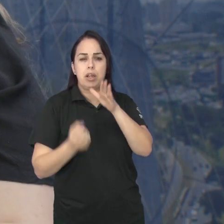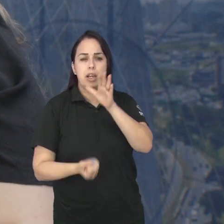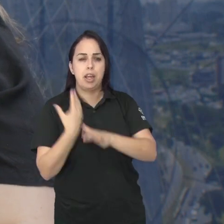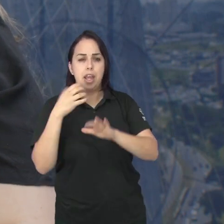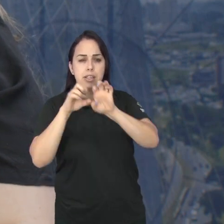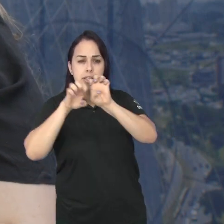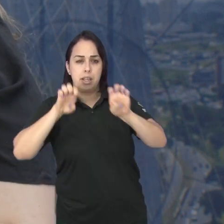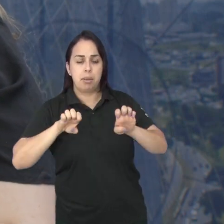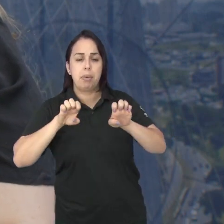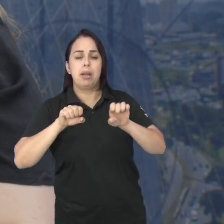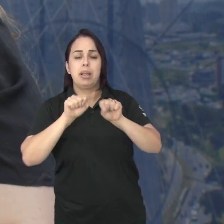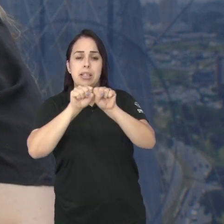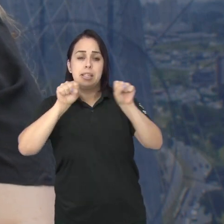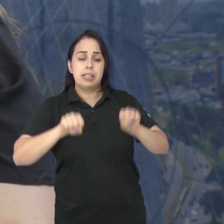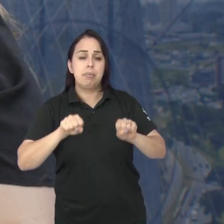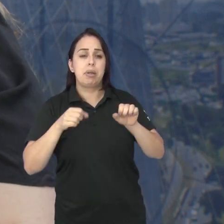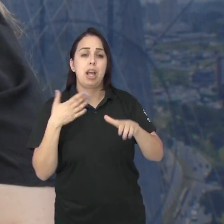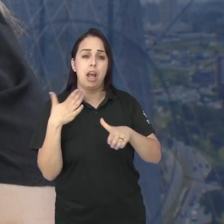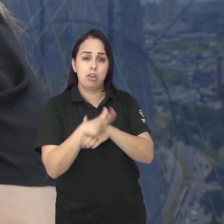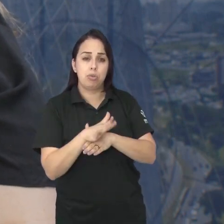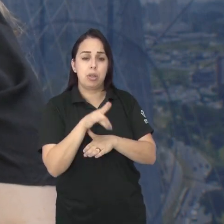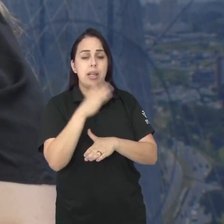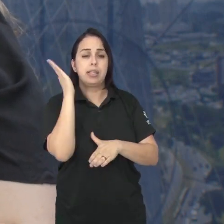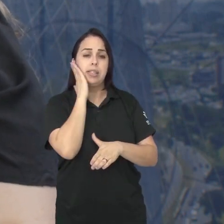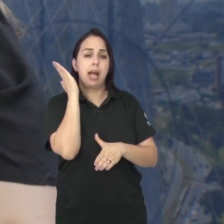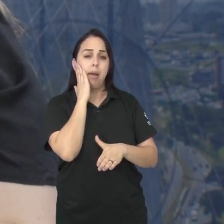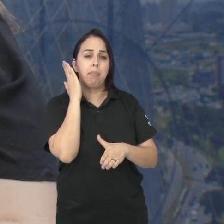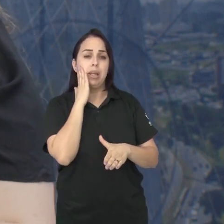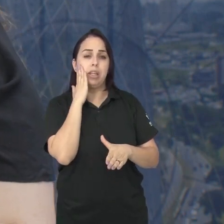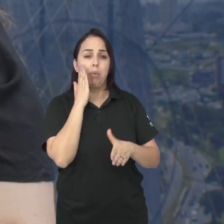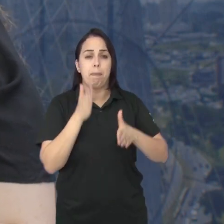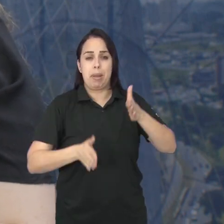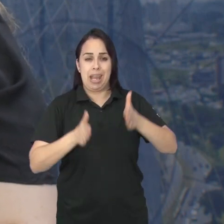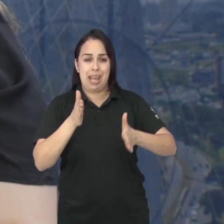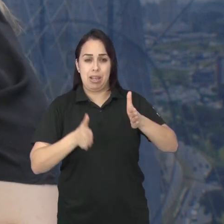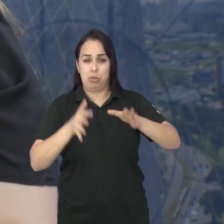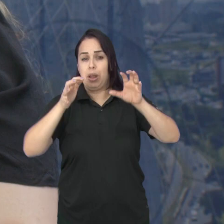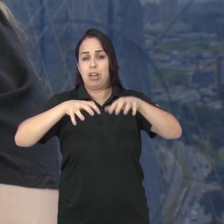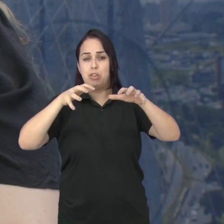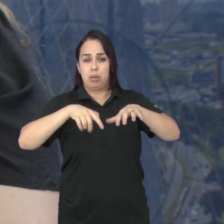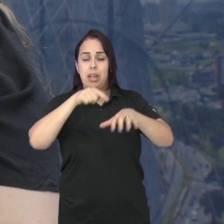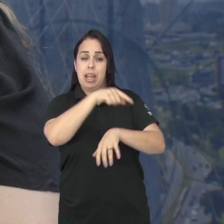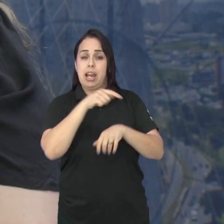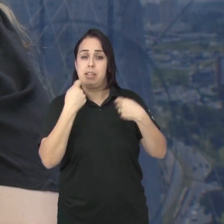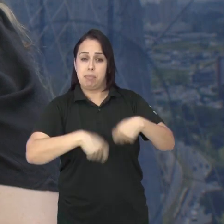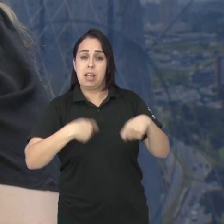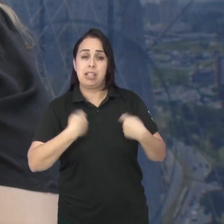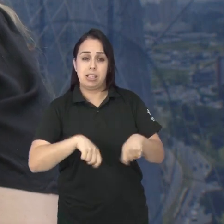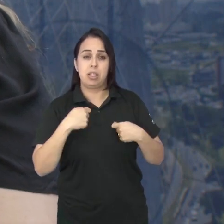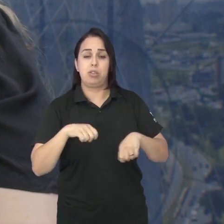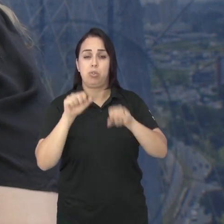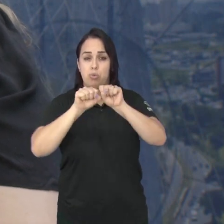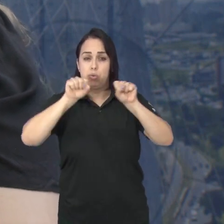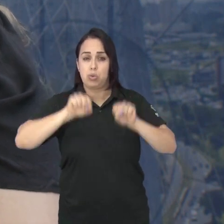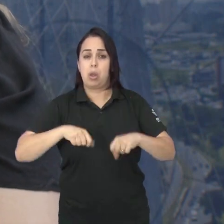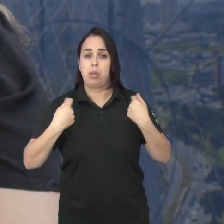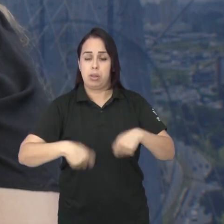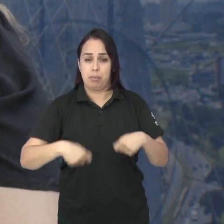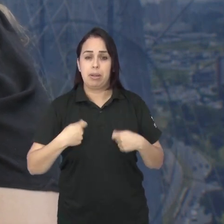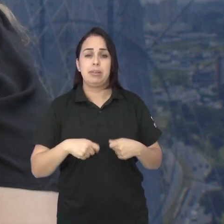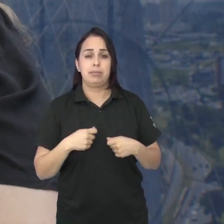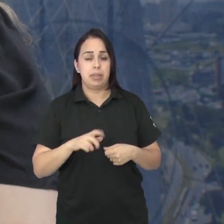né? A gente sabe que a Defesa Civil, no momento do impacto das tempestades,